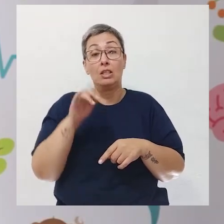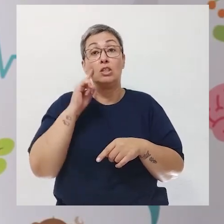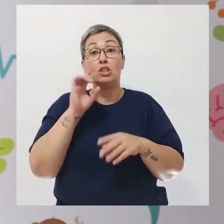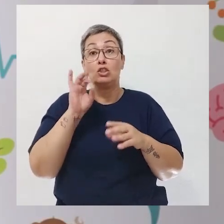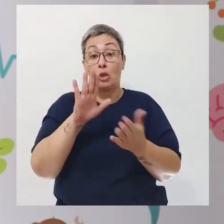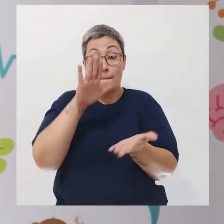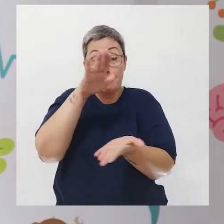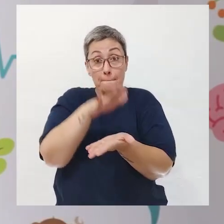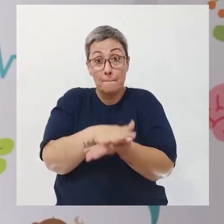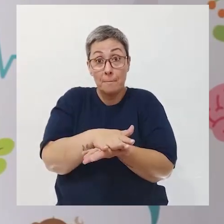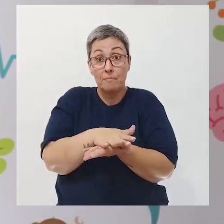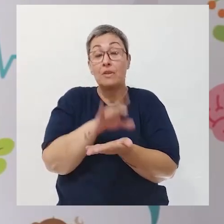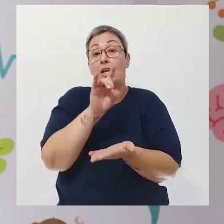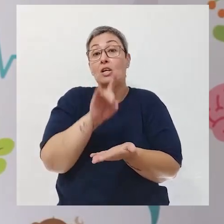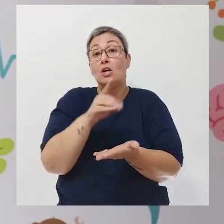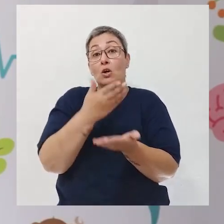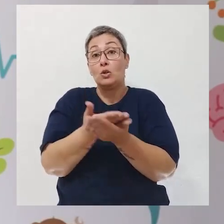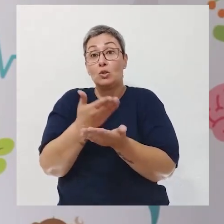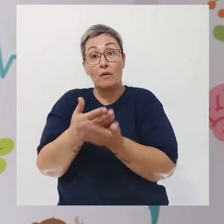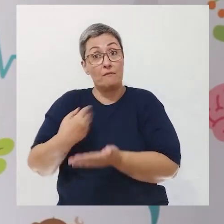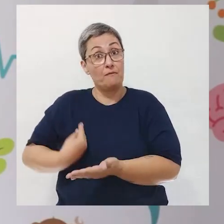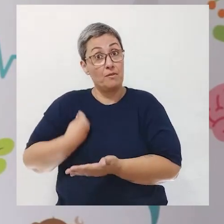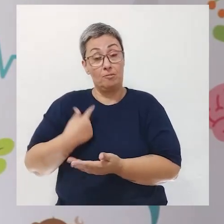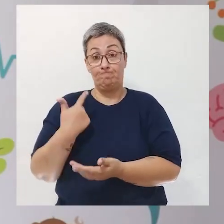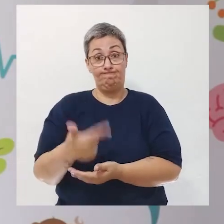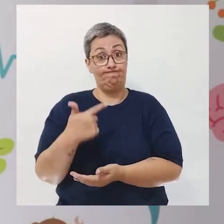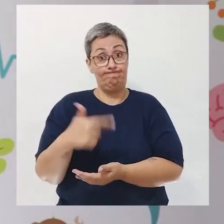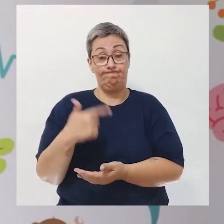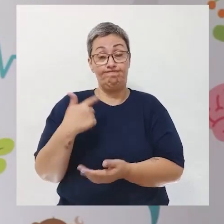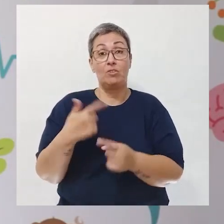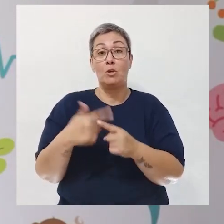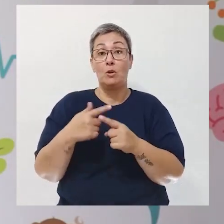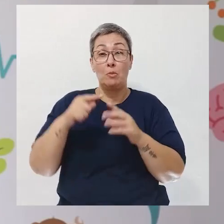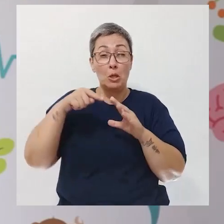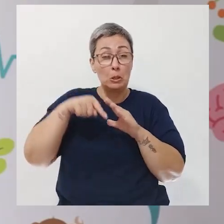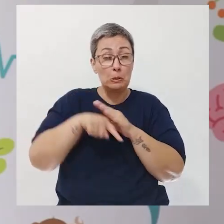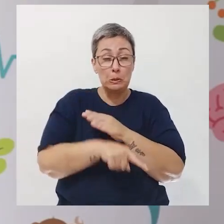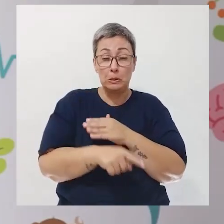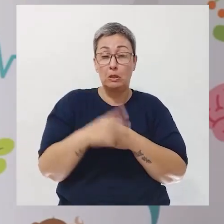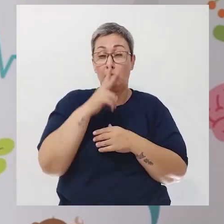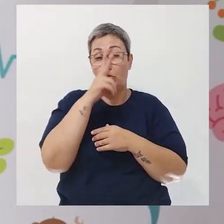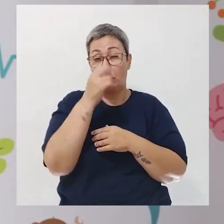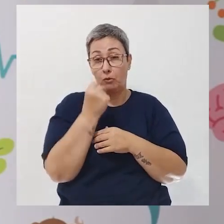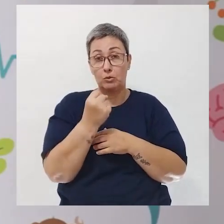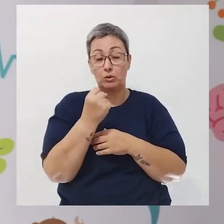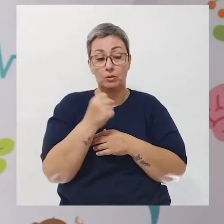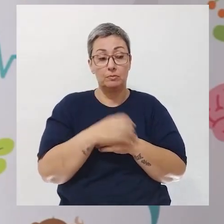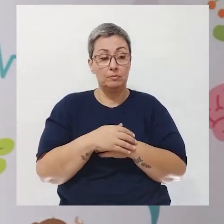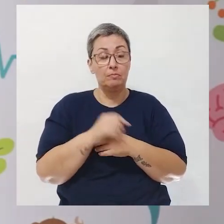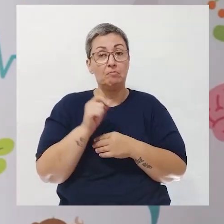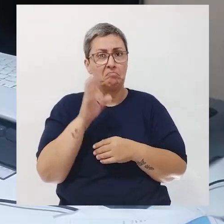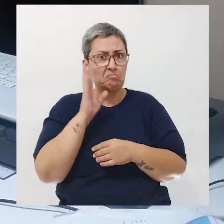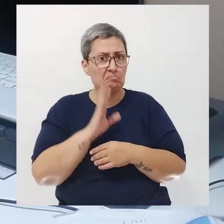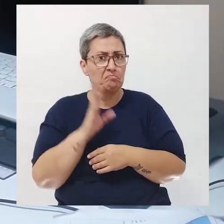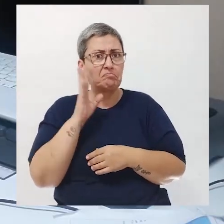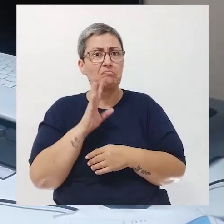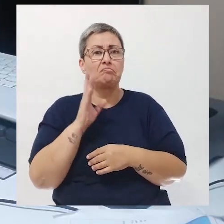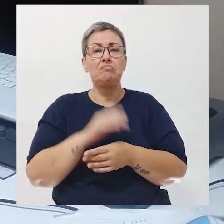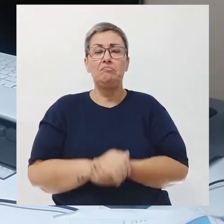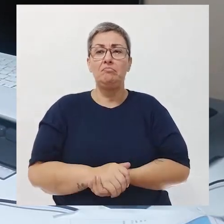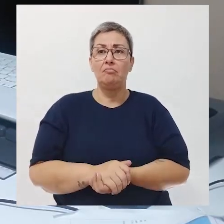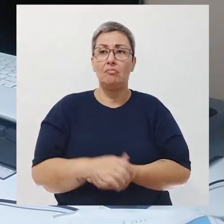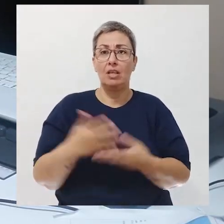analisar amostras fixadas. Não dá para fazer um estudo com células vivas, até pela intensidade dessa passagem dos feixes de elétrons. Que